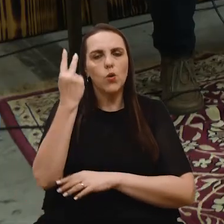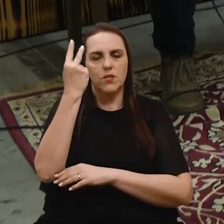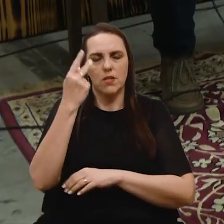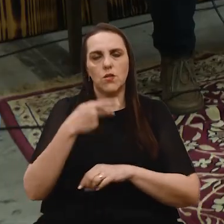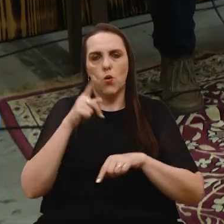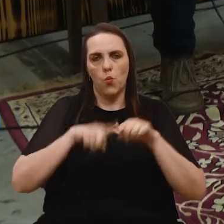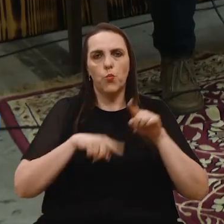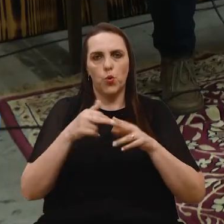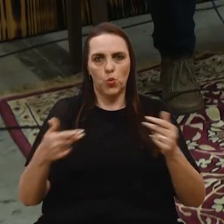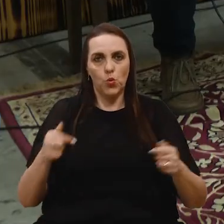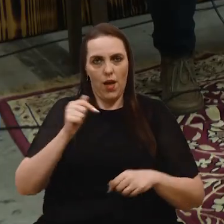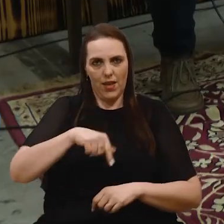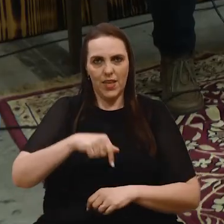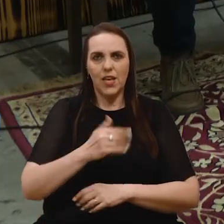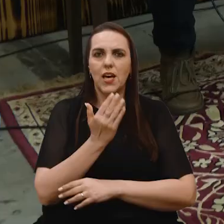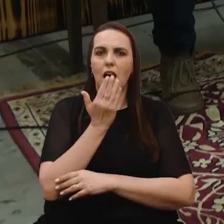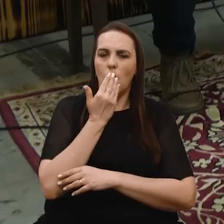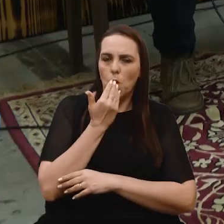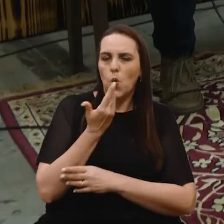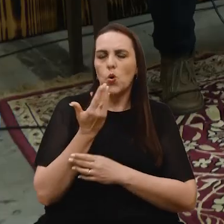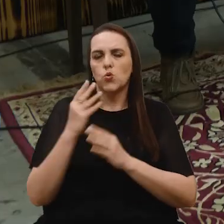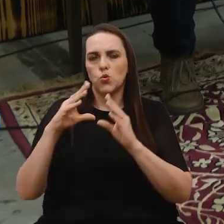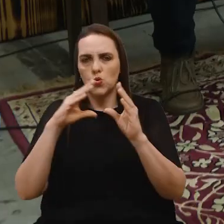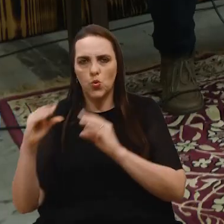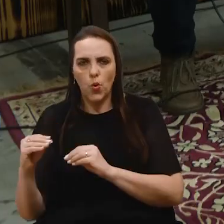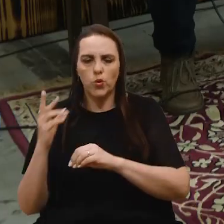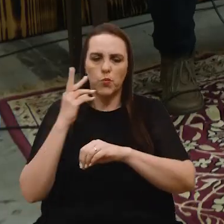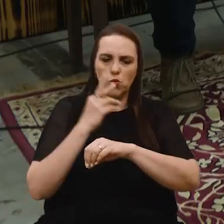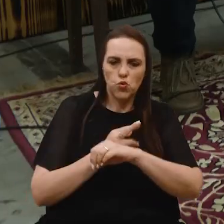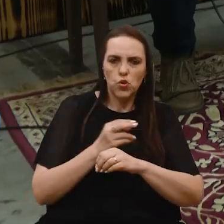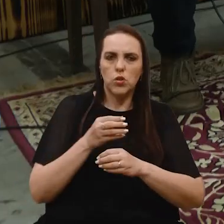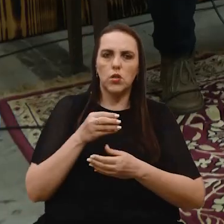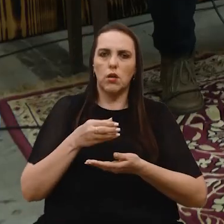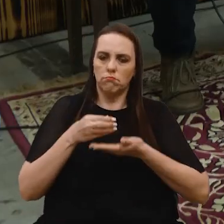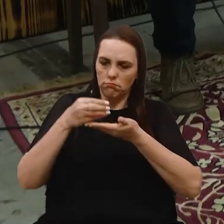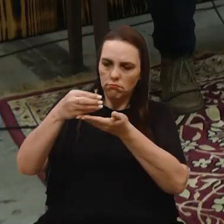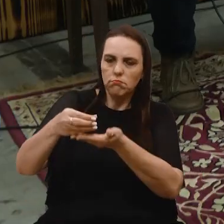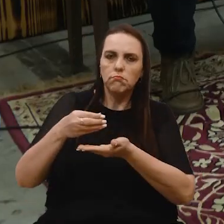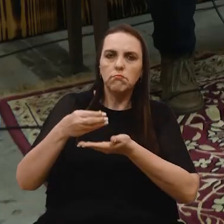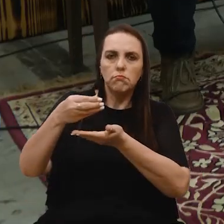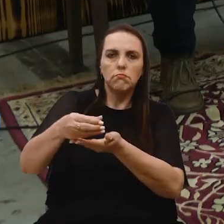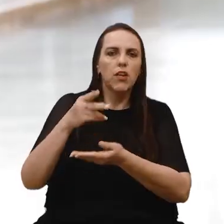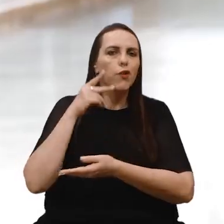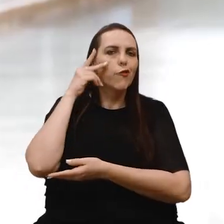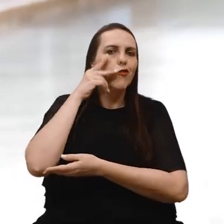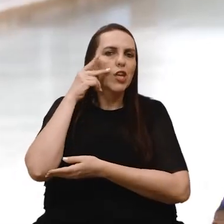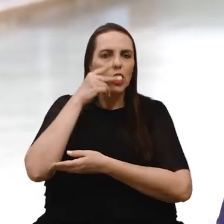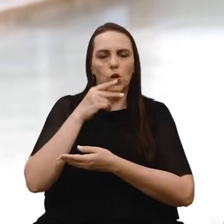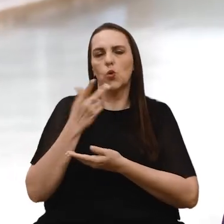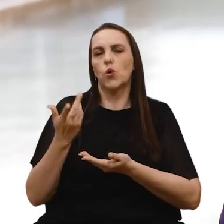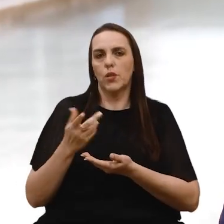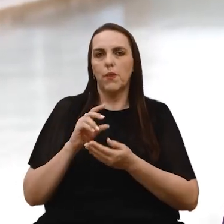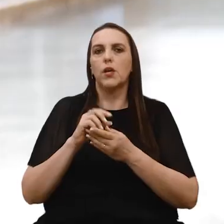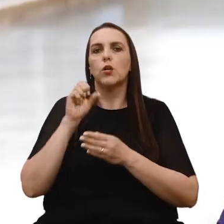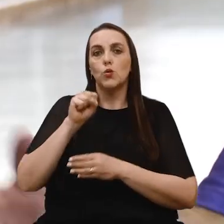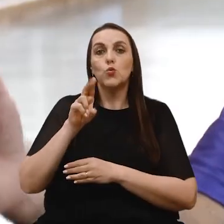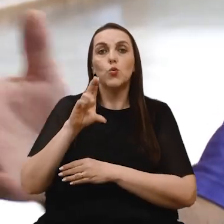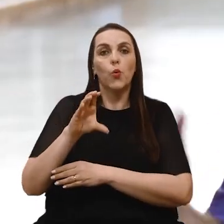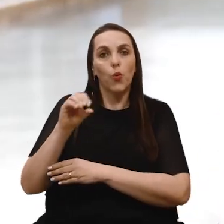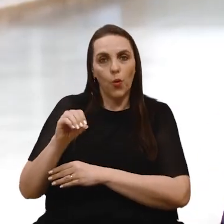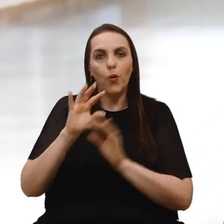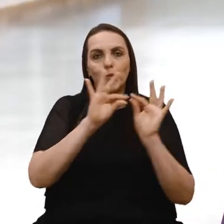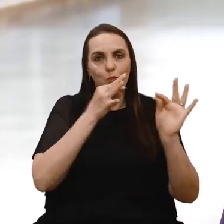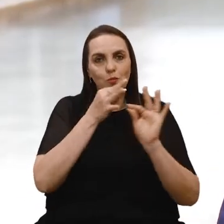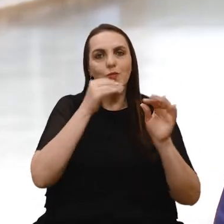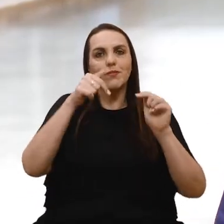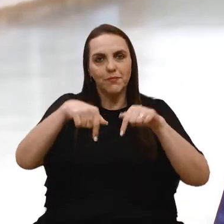daqui, né, nos nossos jantares e almoços são servidos os vinhos, os sucos daqui, nós temos que fortalecer, né, professora e